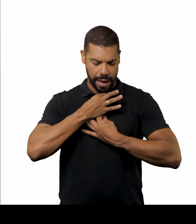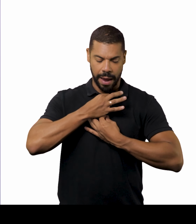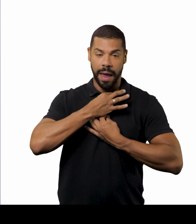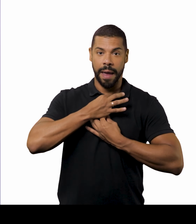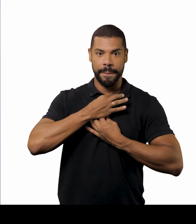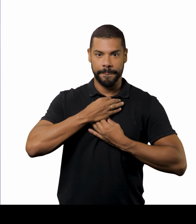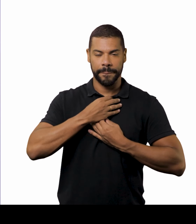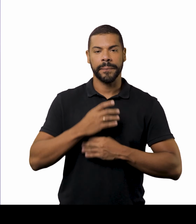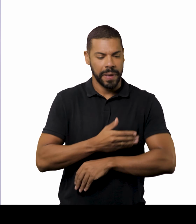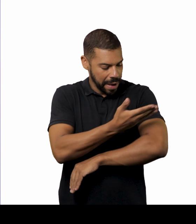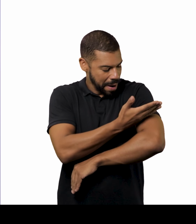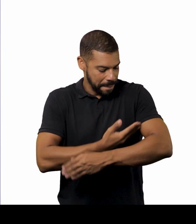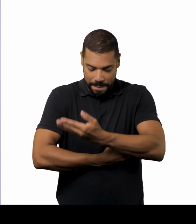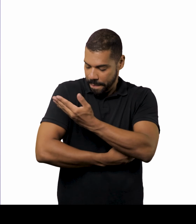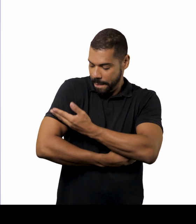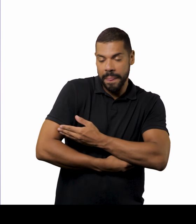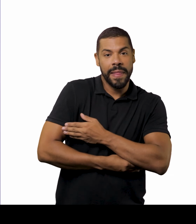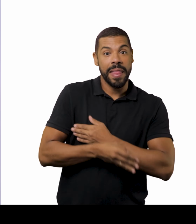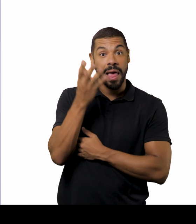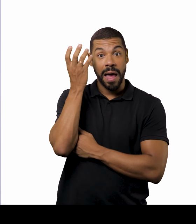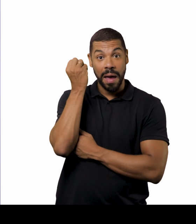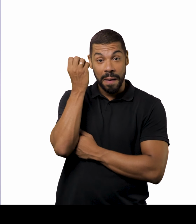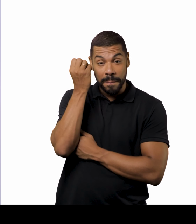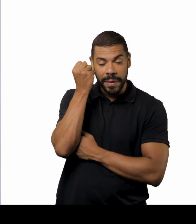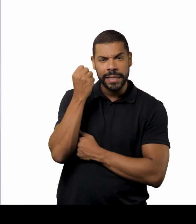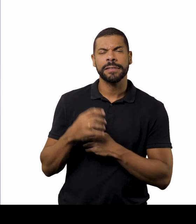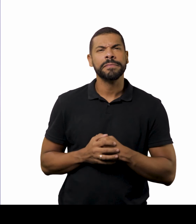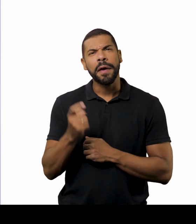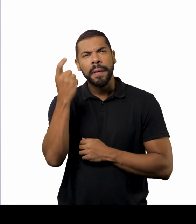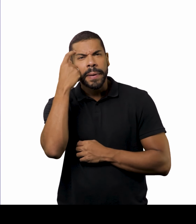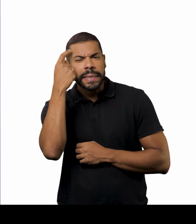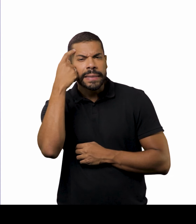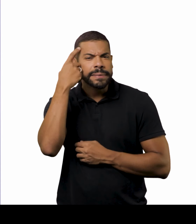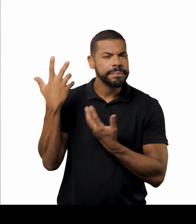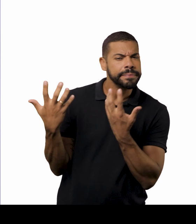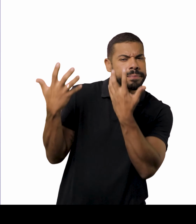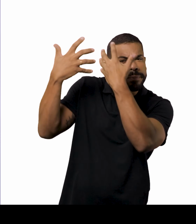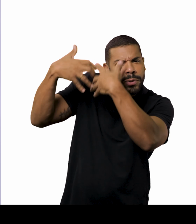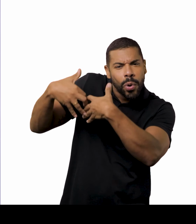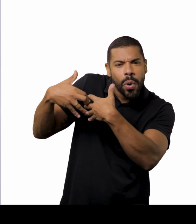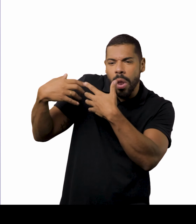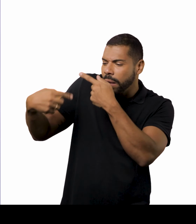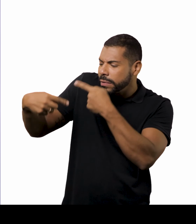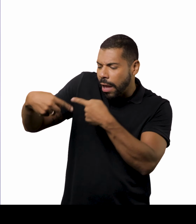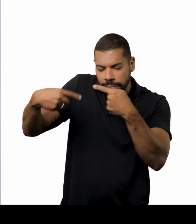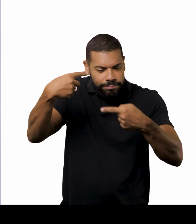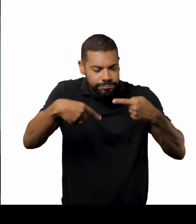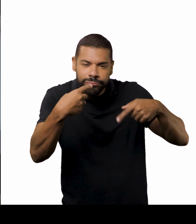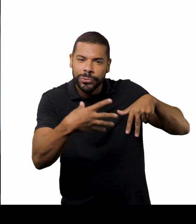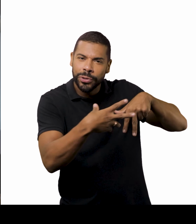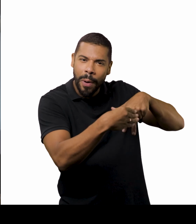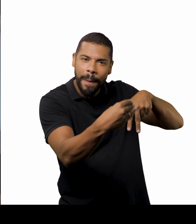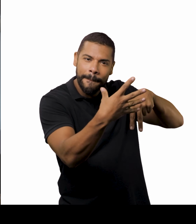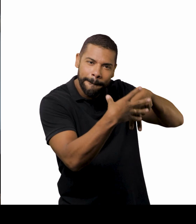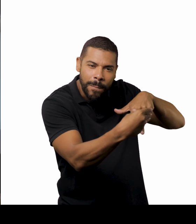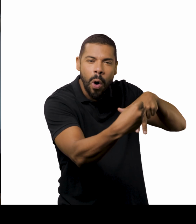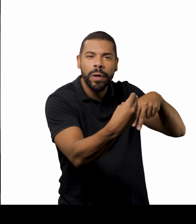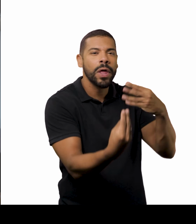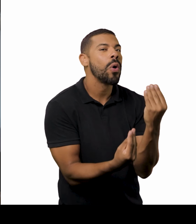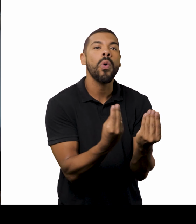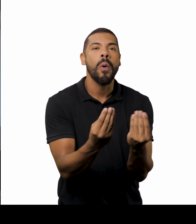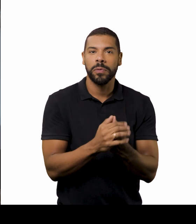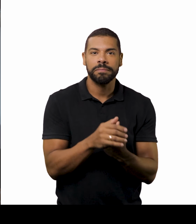camisa, porque a gente deu muitas voltas, né? Só que essas muitas voltas, a gente não estava só discutindo sobre a moda, sobre isso,